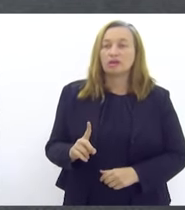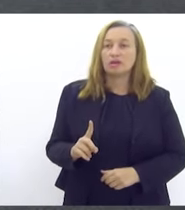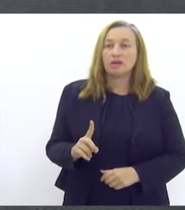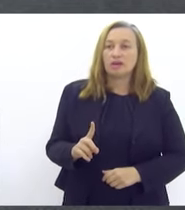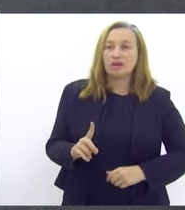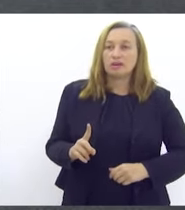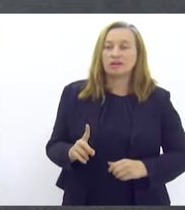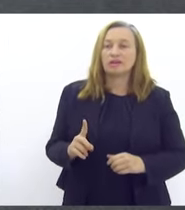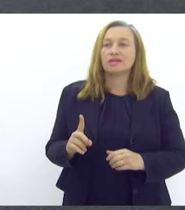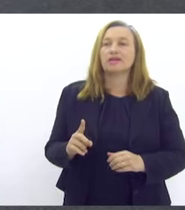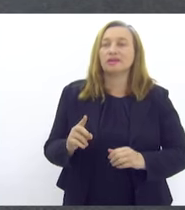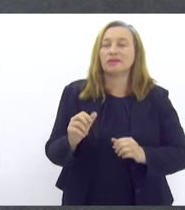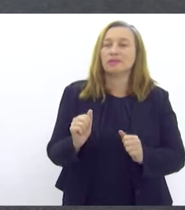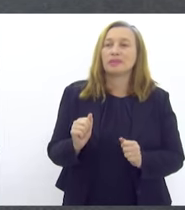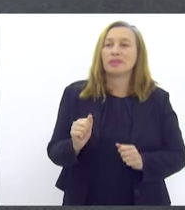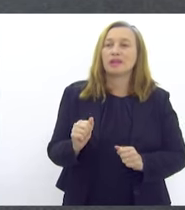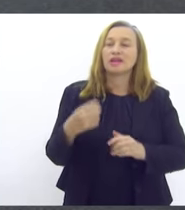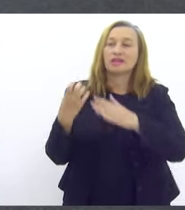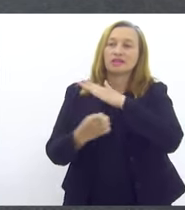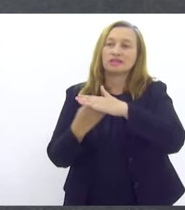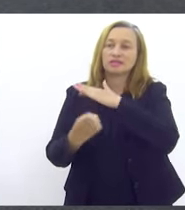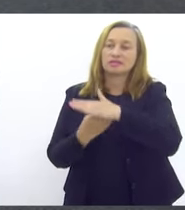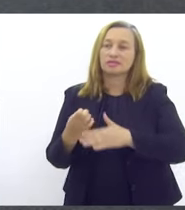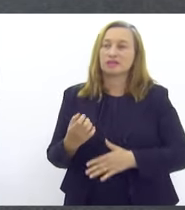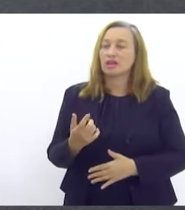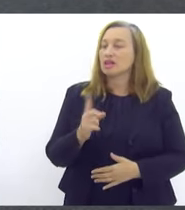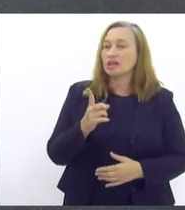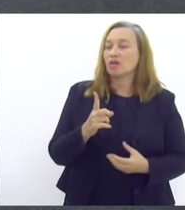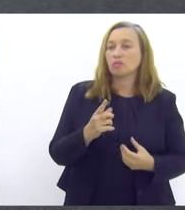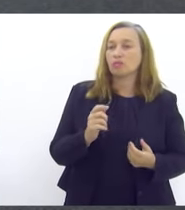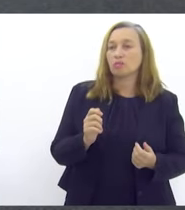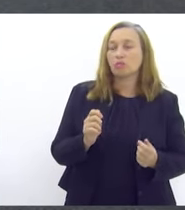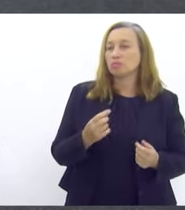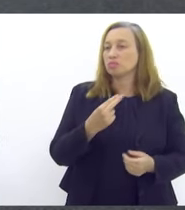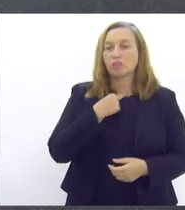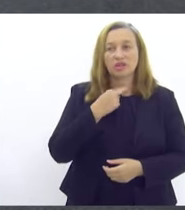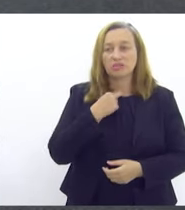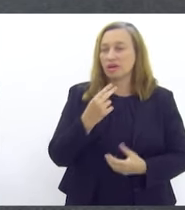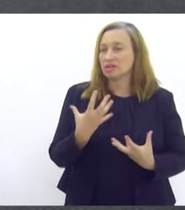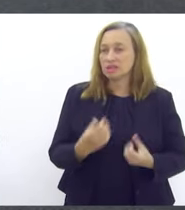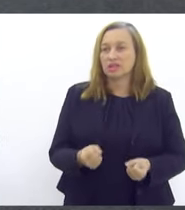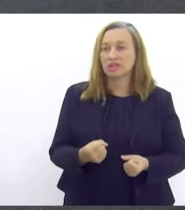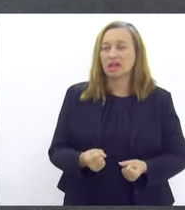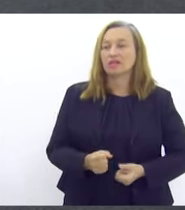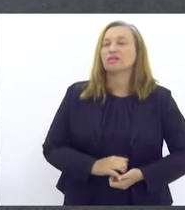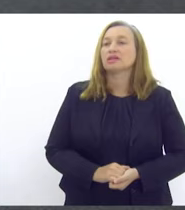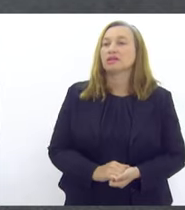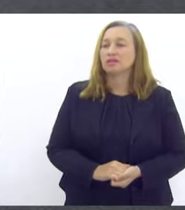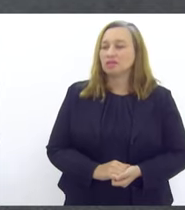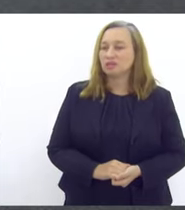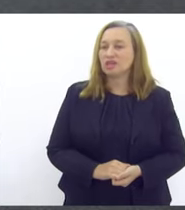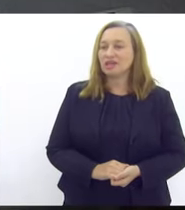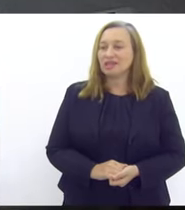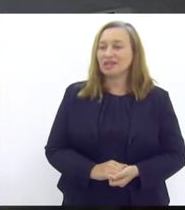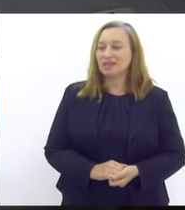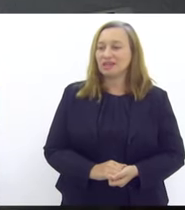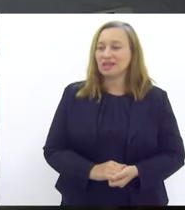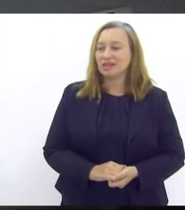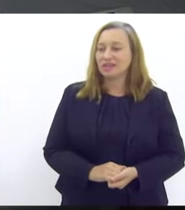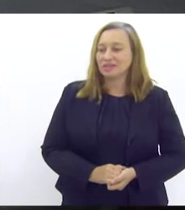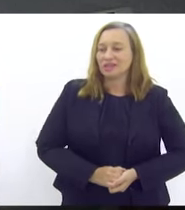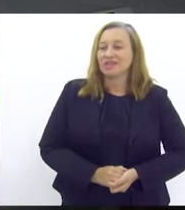Cascatinha para se explicarem aqui na Assembleia Legislativa. Não dá. Se o governo não tem pulso firme, essa Assembleia vai ter. Muito obrigado.